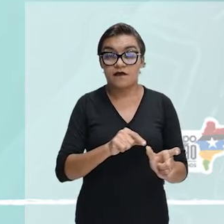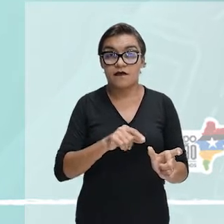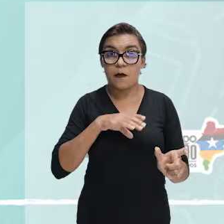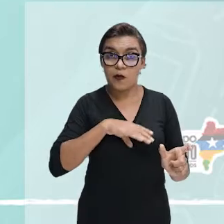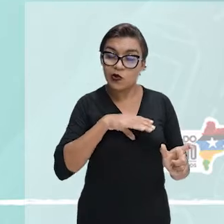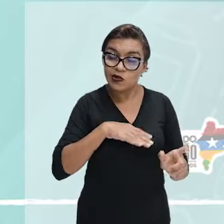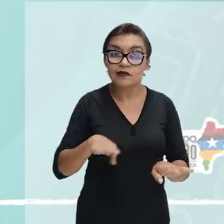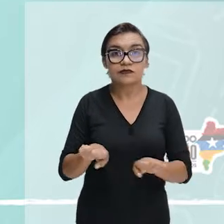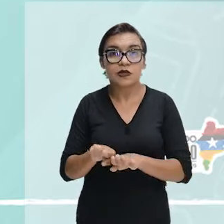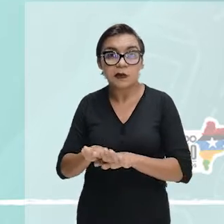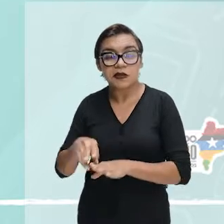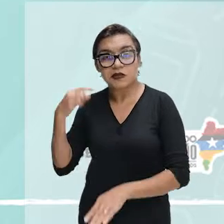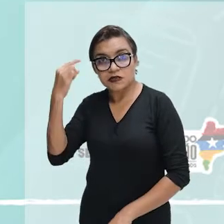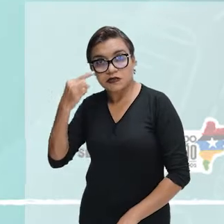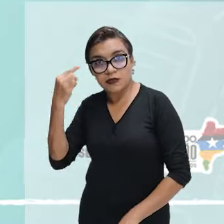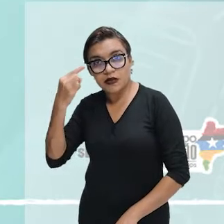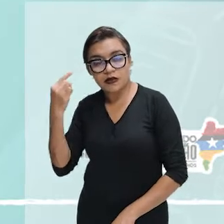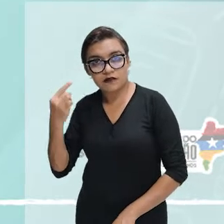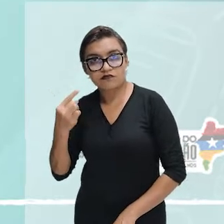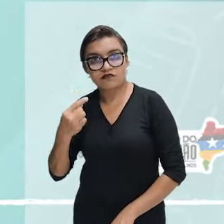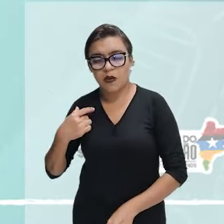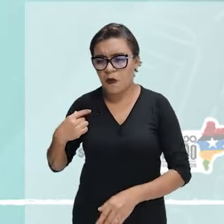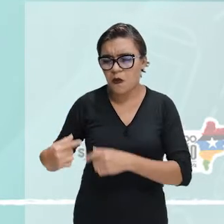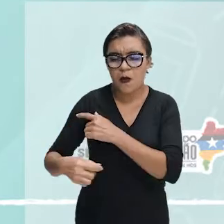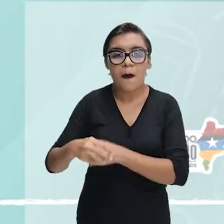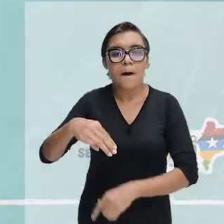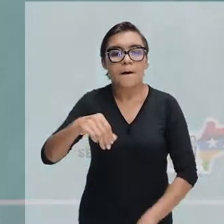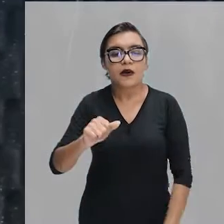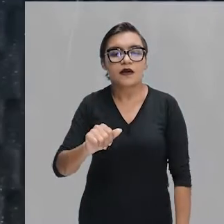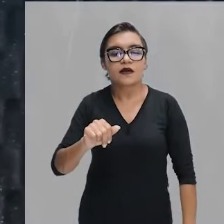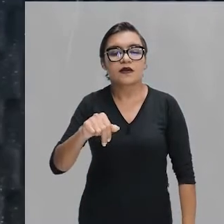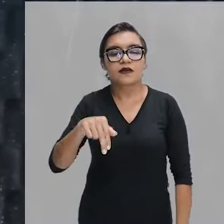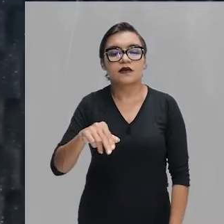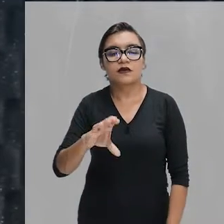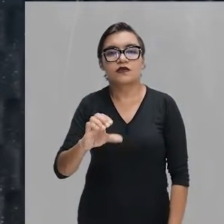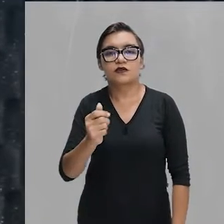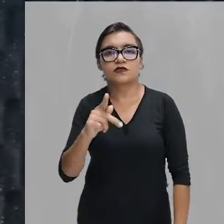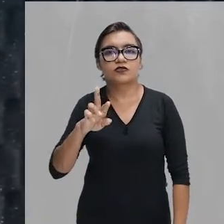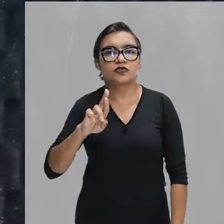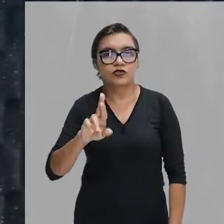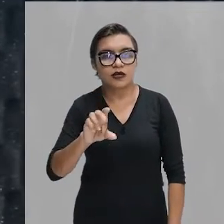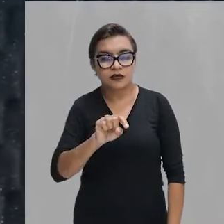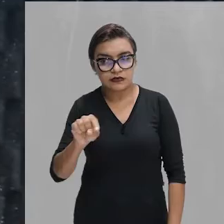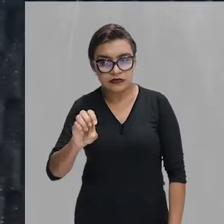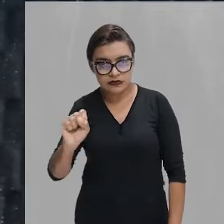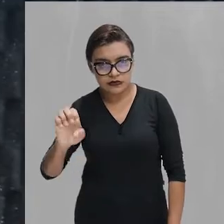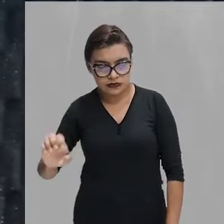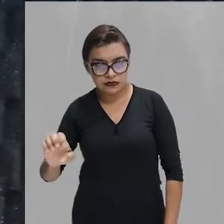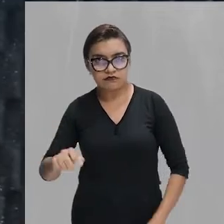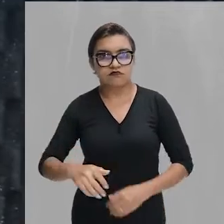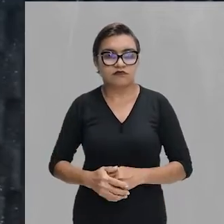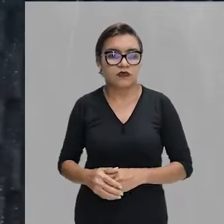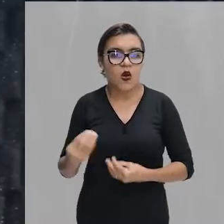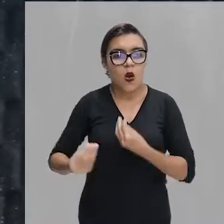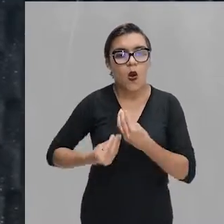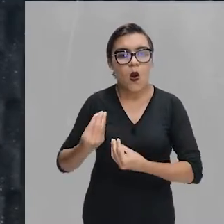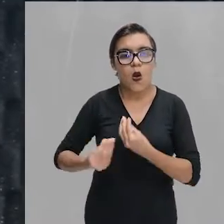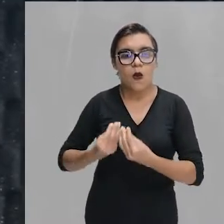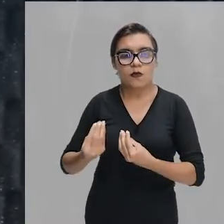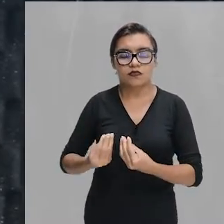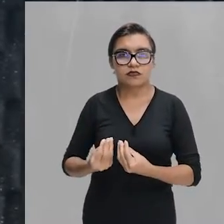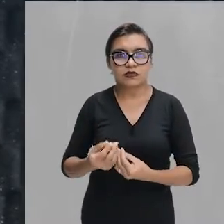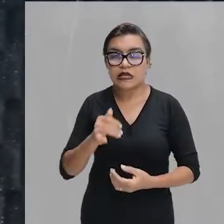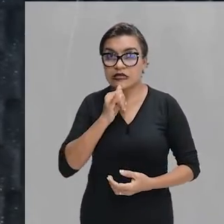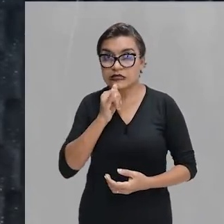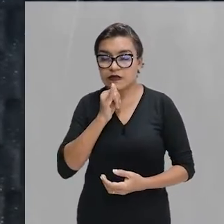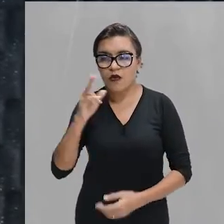mesmo, manchar-se, manchou a blusa, manchar-se la roupa. Romper-se, romper-se,